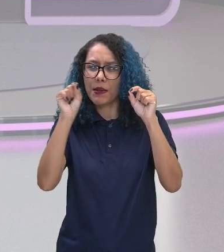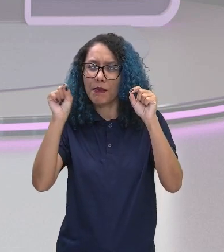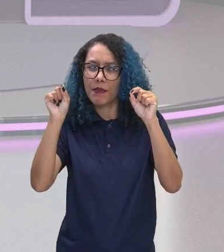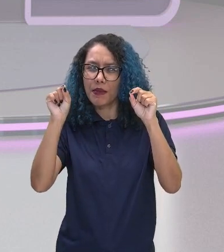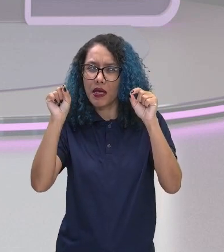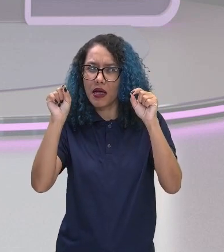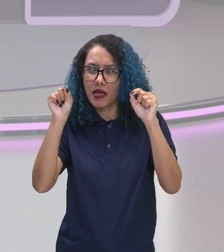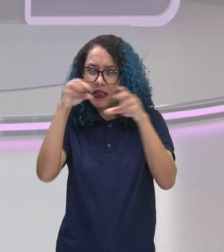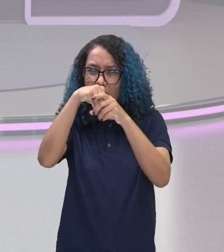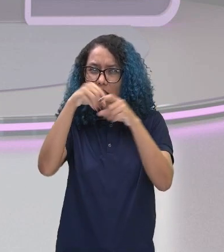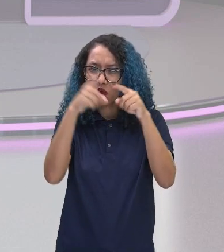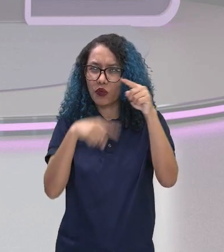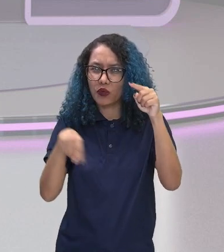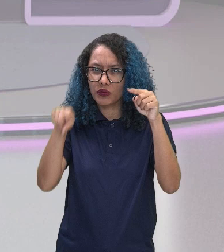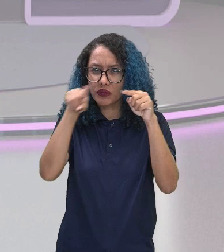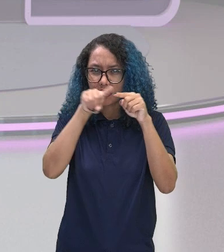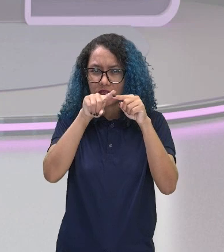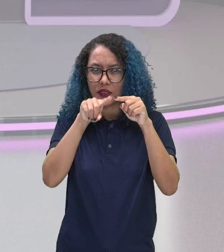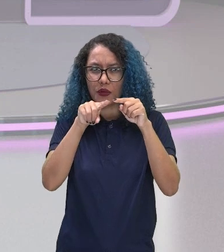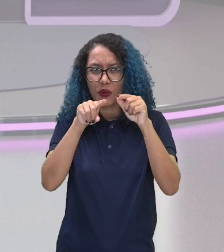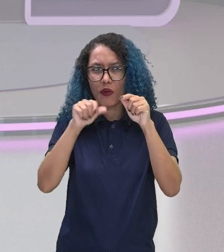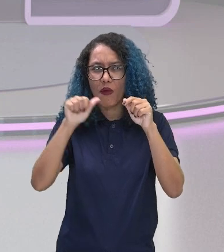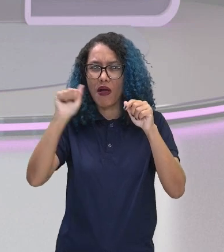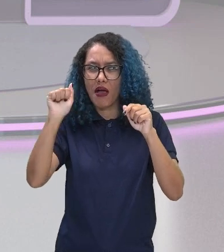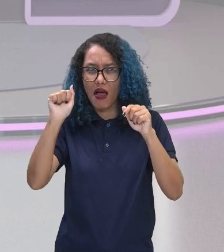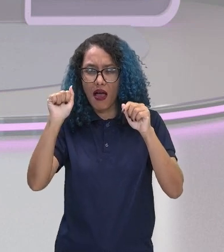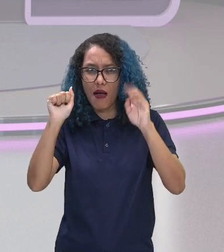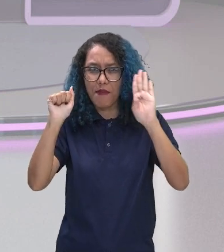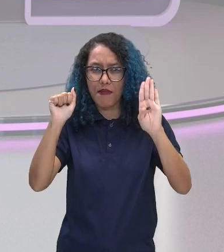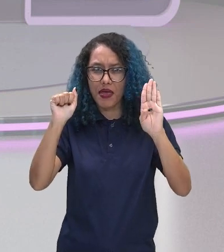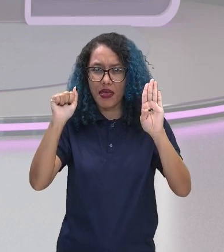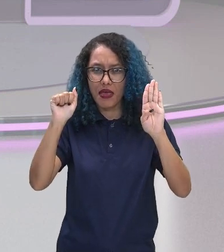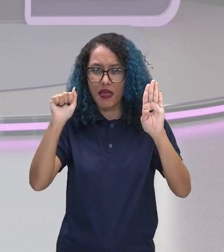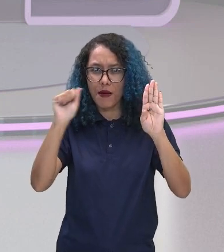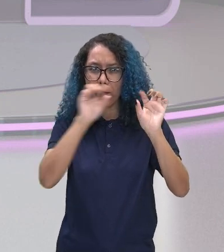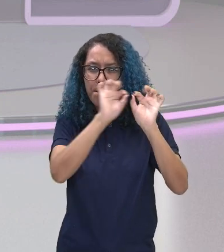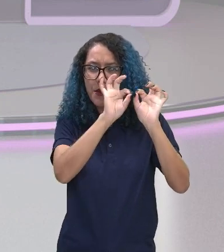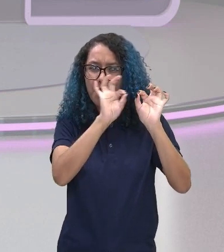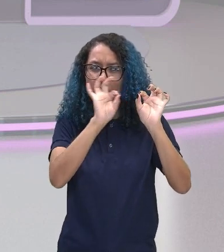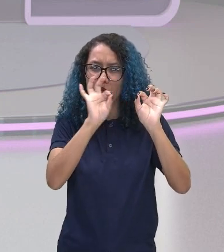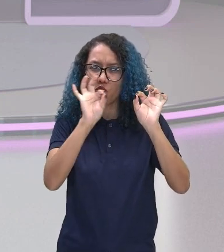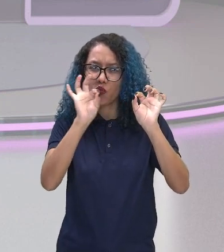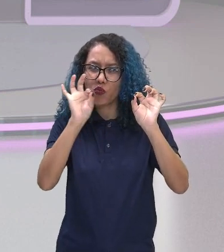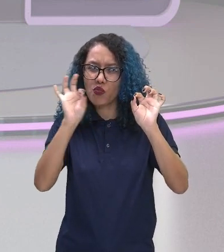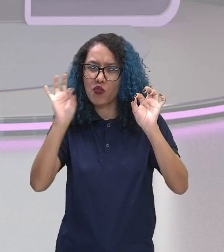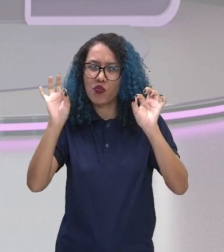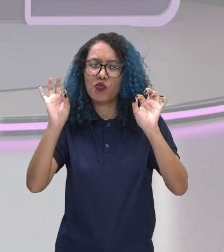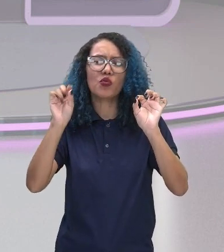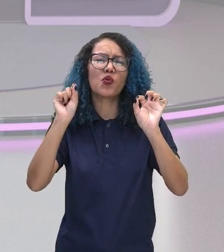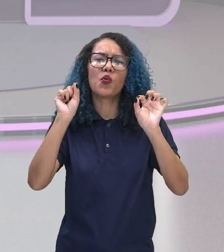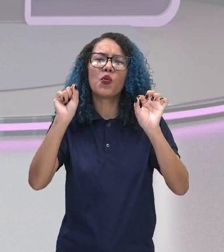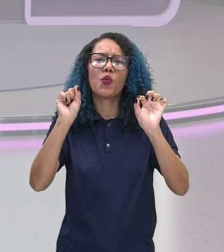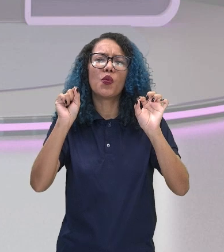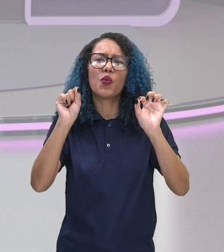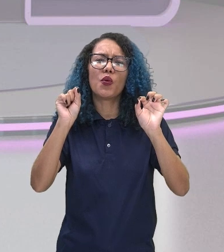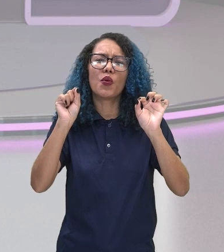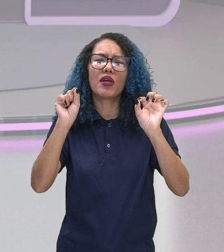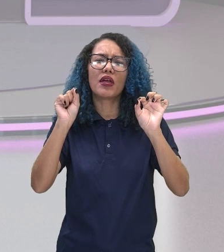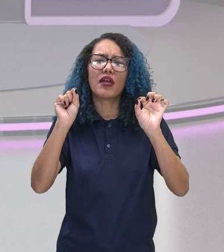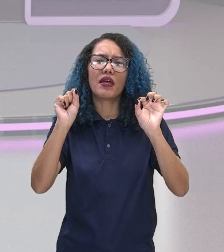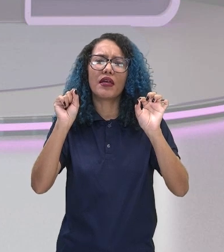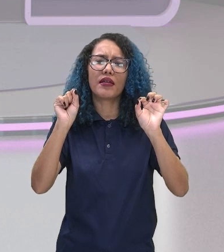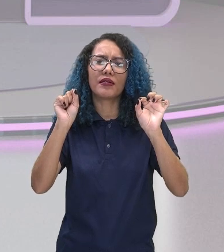Ou melhor, ligando um ponto A ao ponto B. Nessa linha pontilhada, pessoal, perceba que nós temos aí